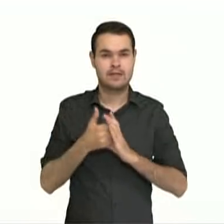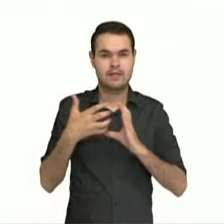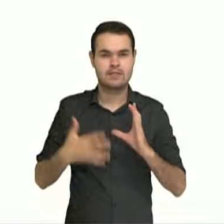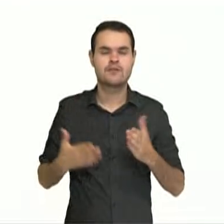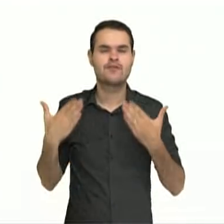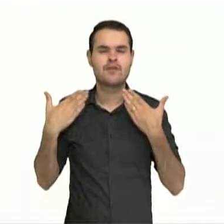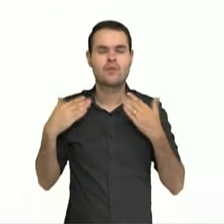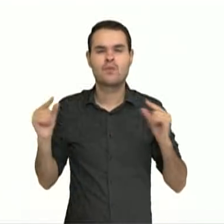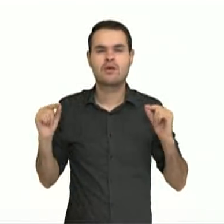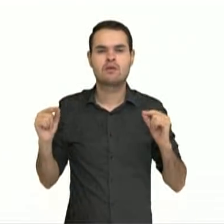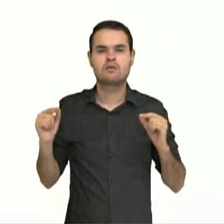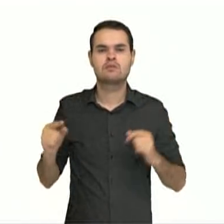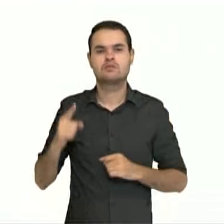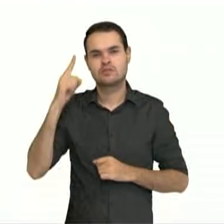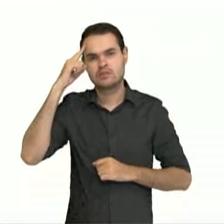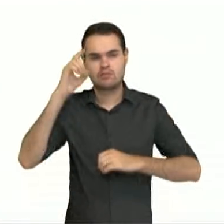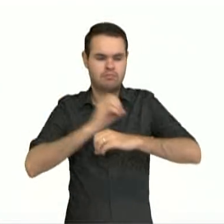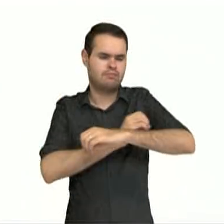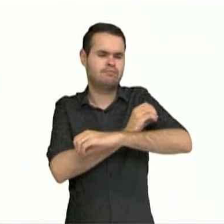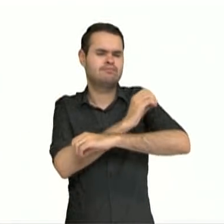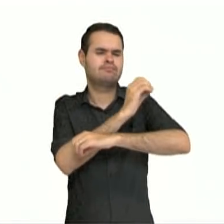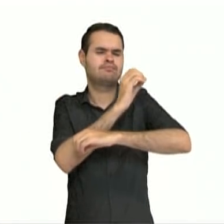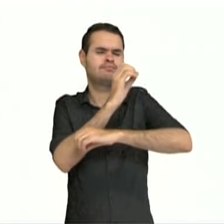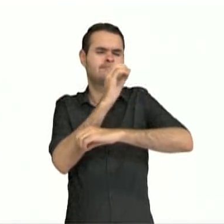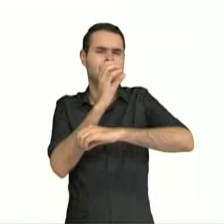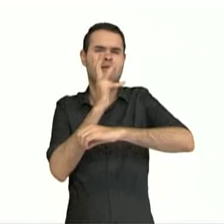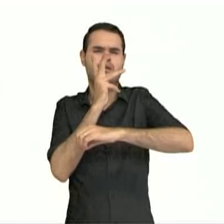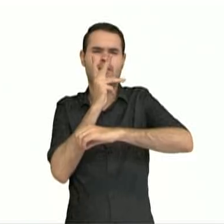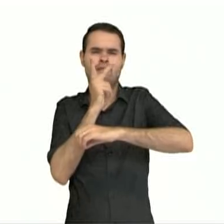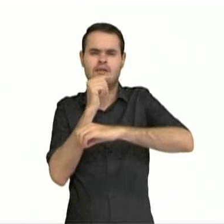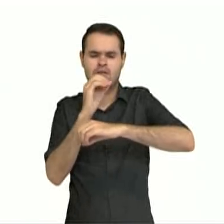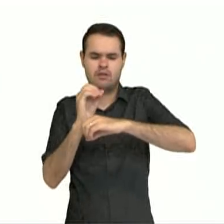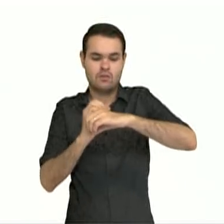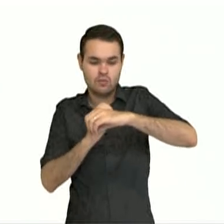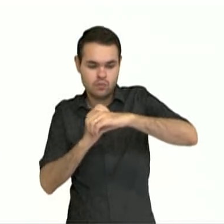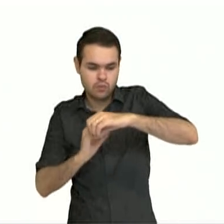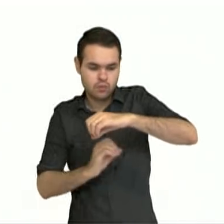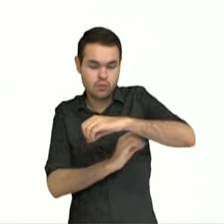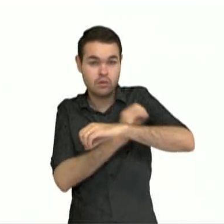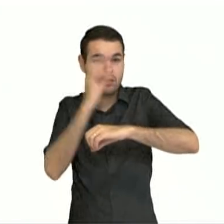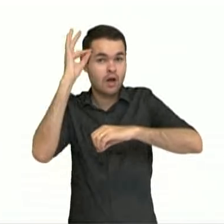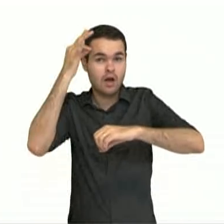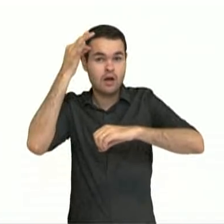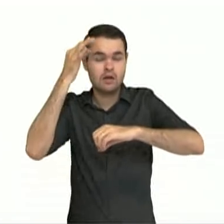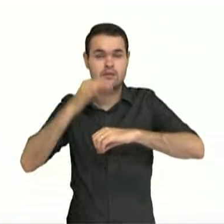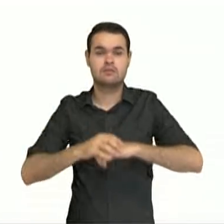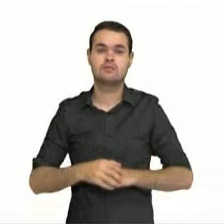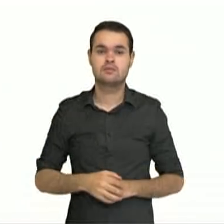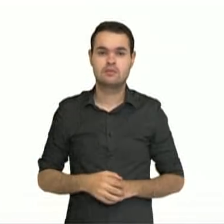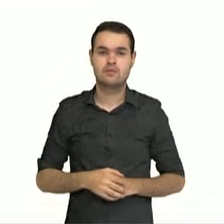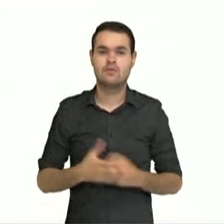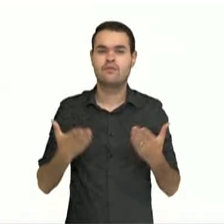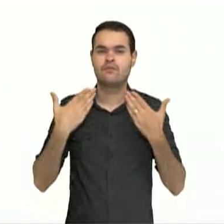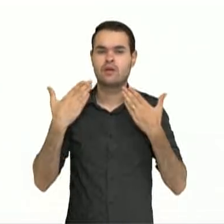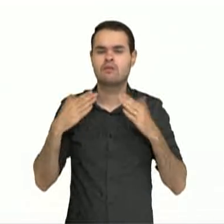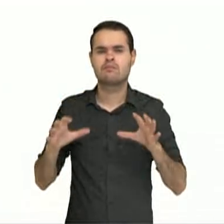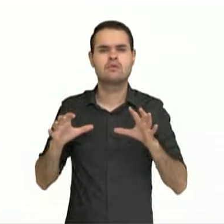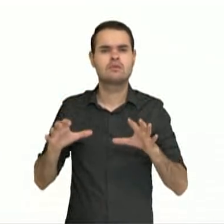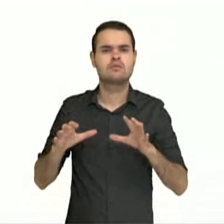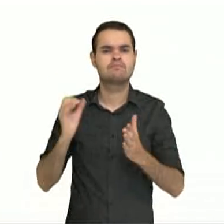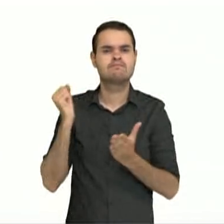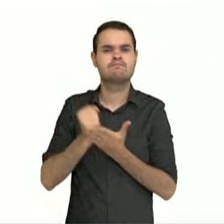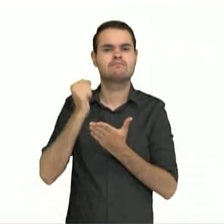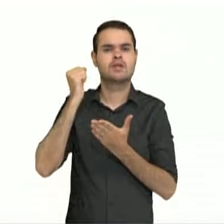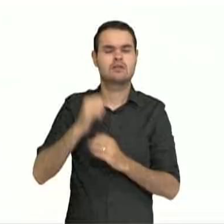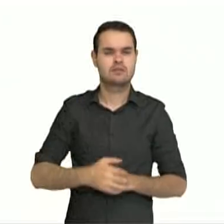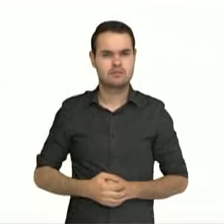verão? Dias longos e noites curtas. Então, o verão é marcado por isso, ou seja, é o período